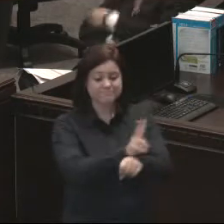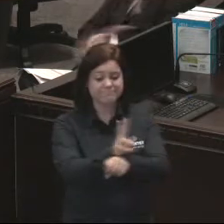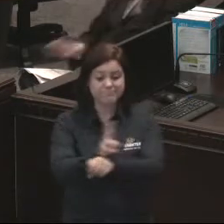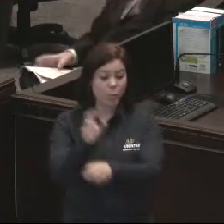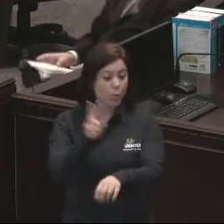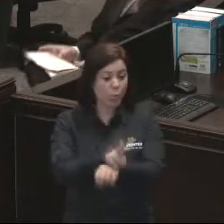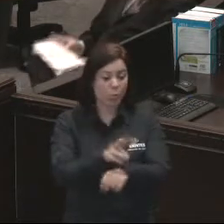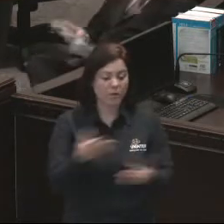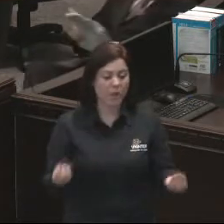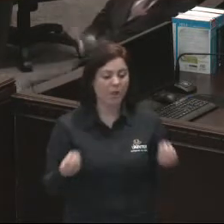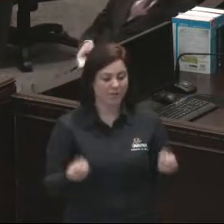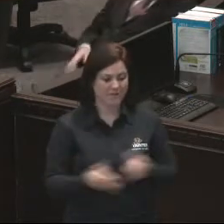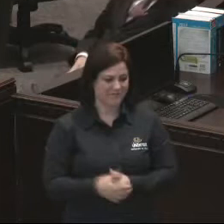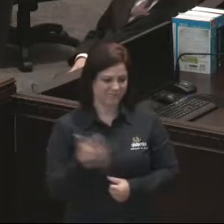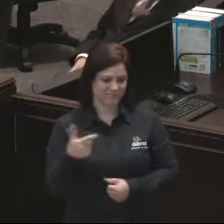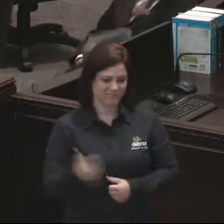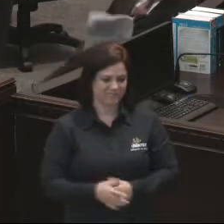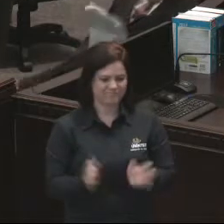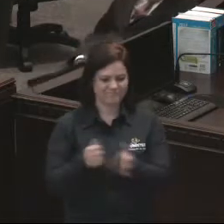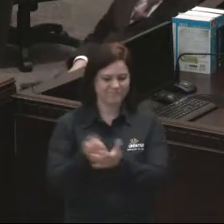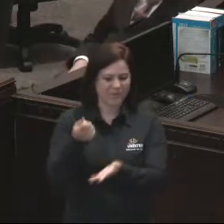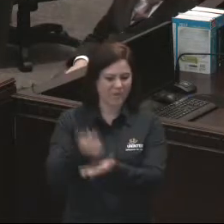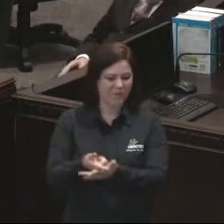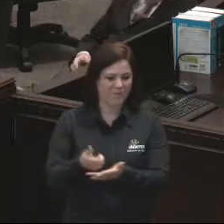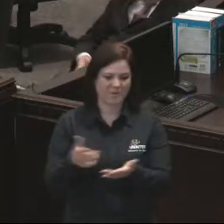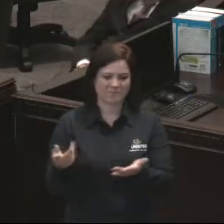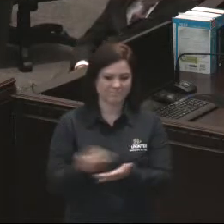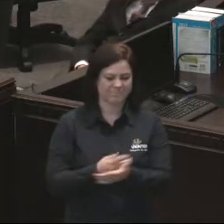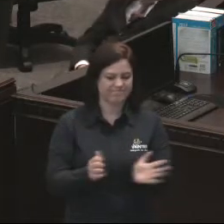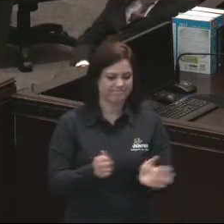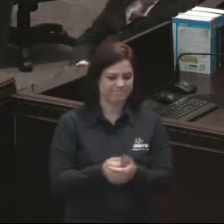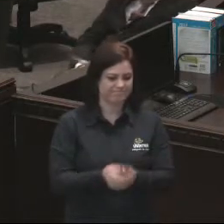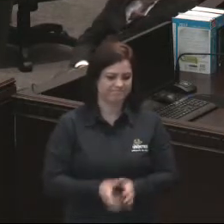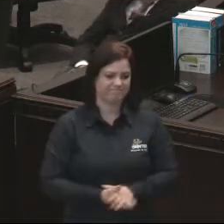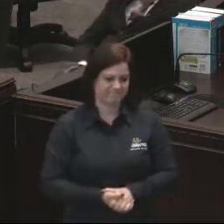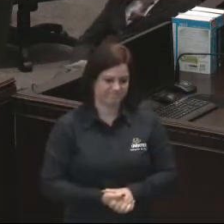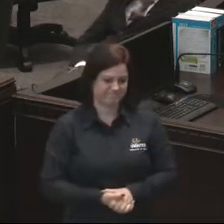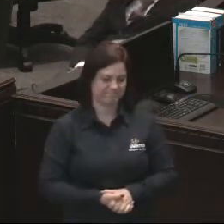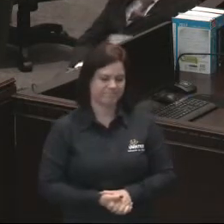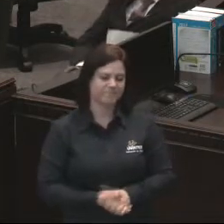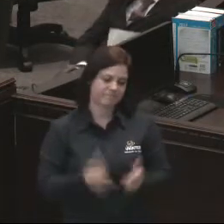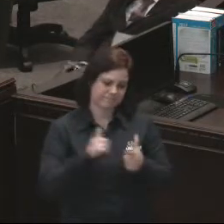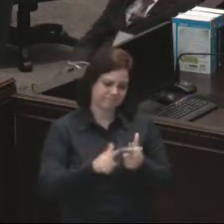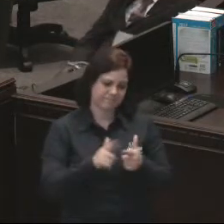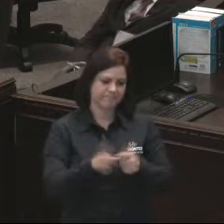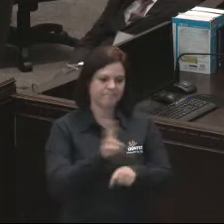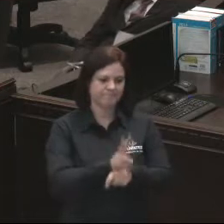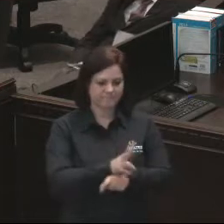né, de ilegal? Então, isso realmente cai na fiscalização desse